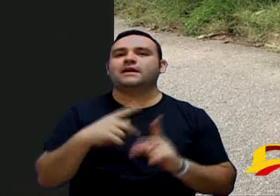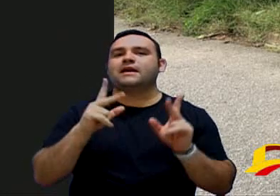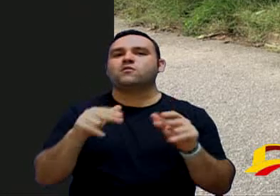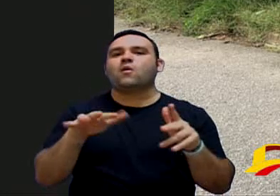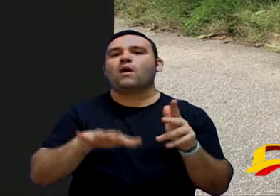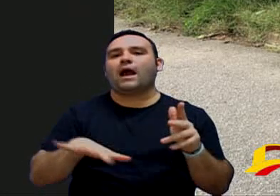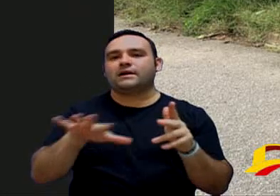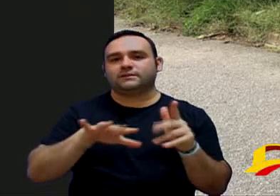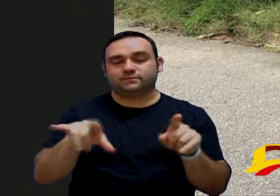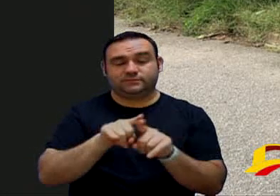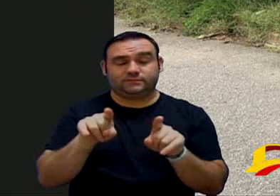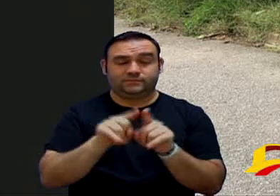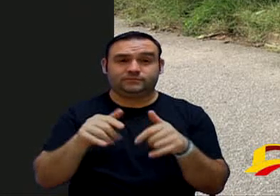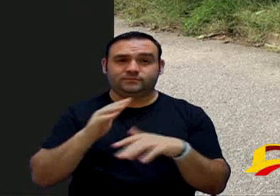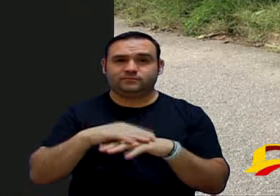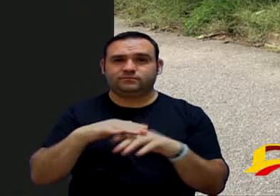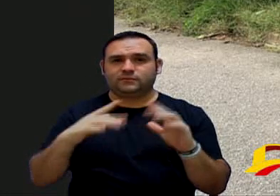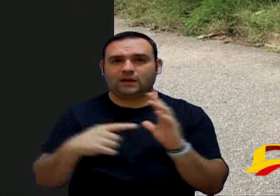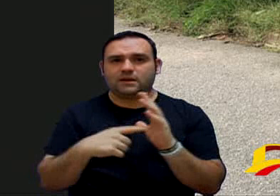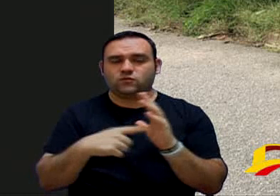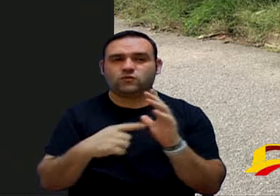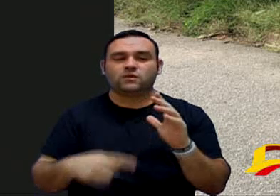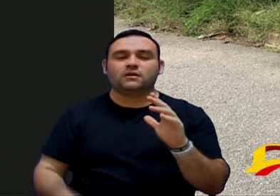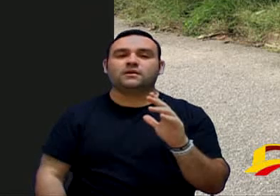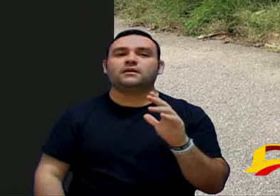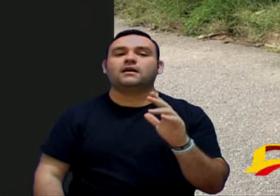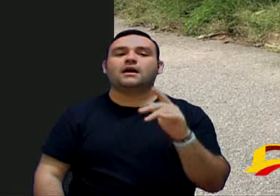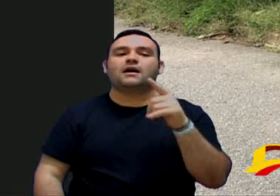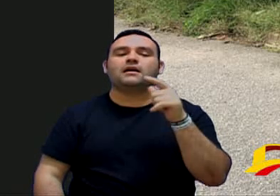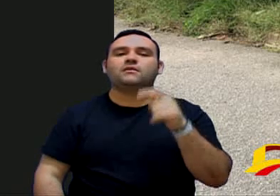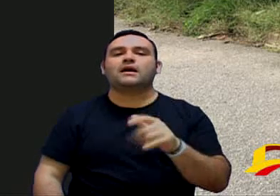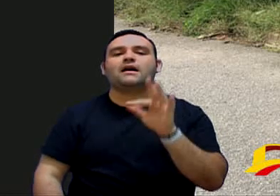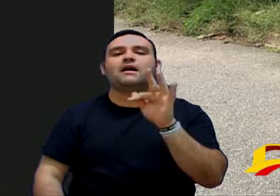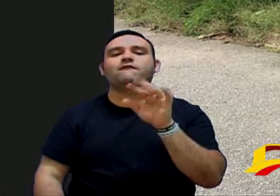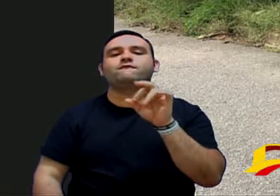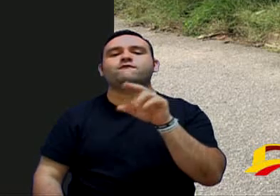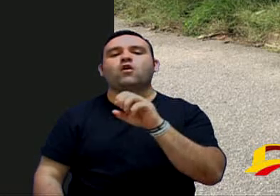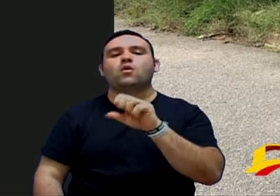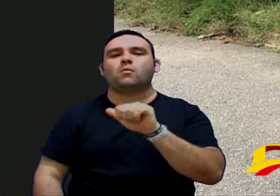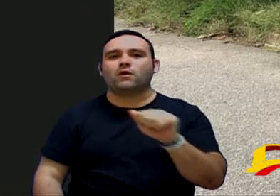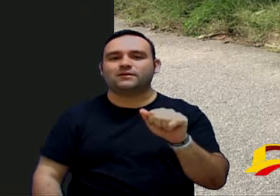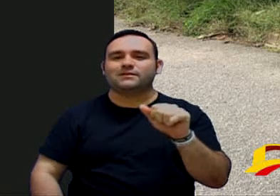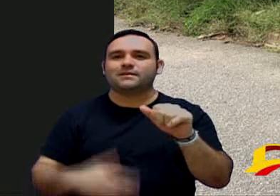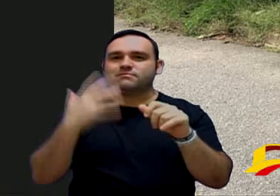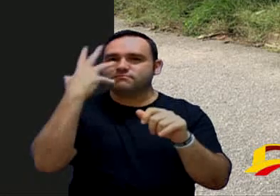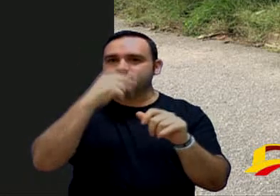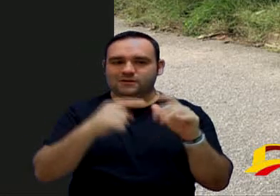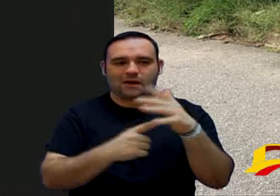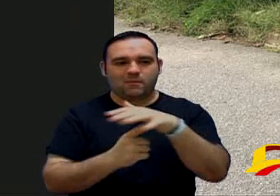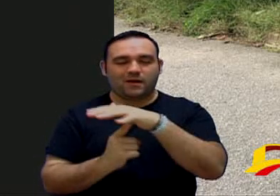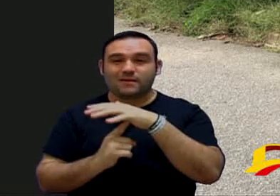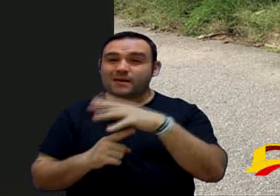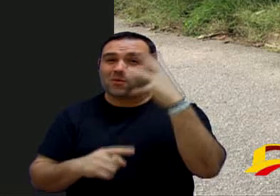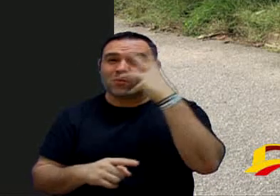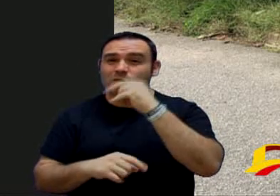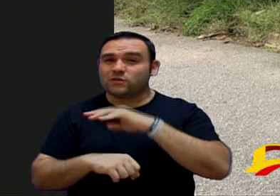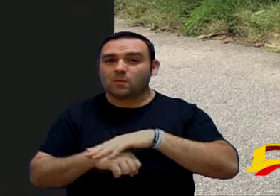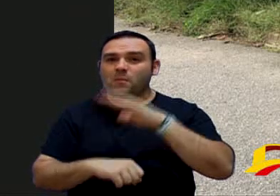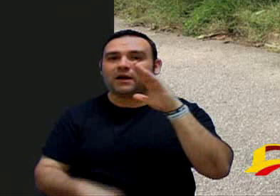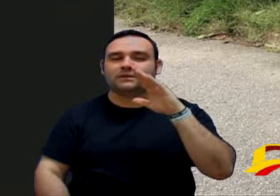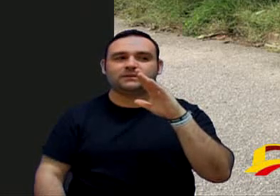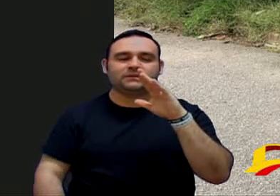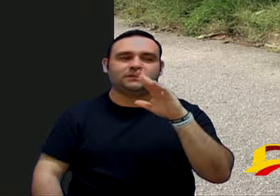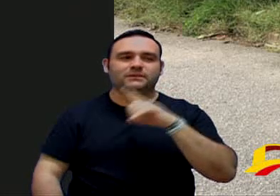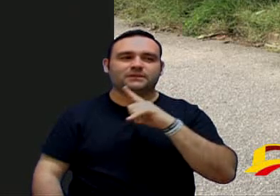a área e também fazendo uma denúncia ao parque da Vila Formosa é um parque que eu acredito que é um dos mais belos